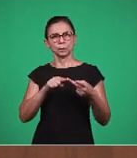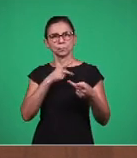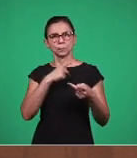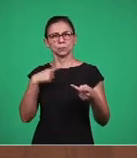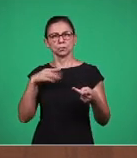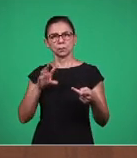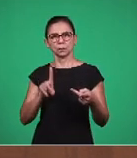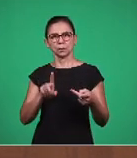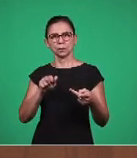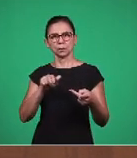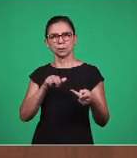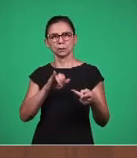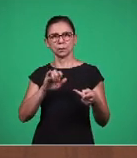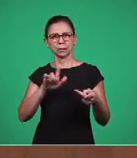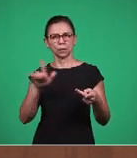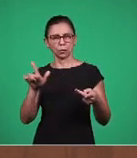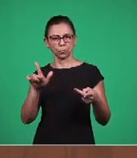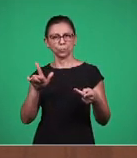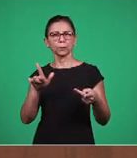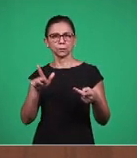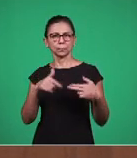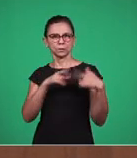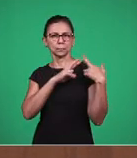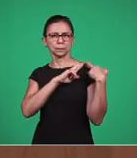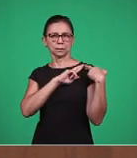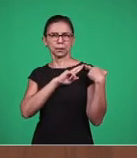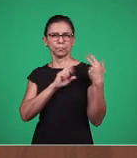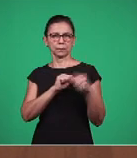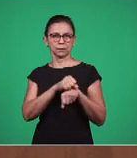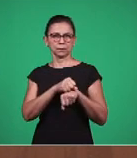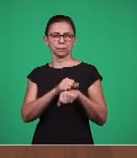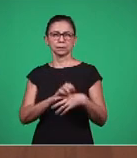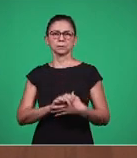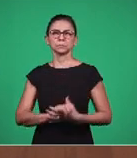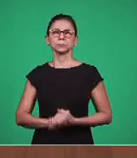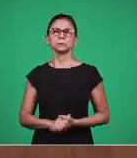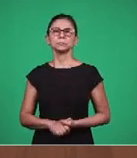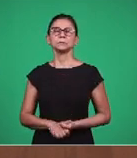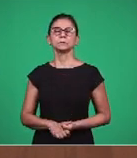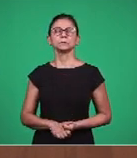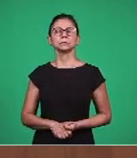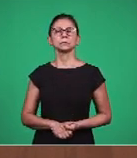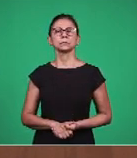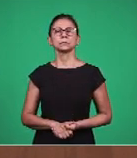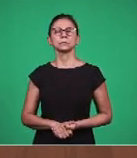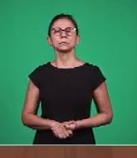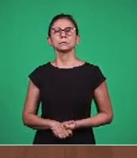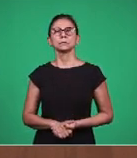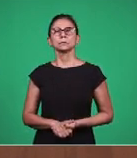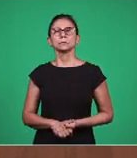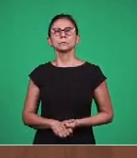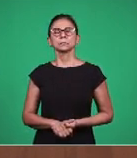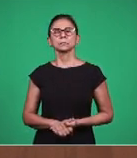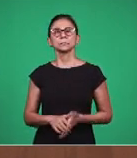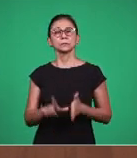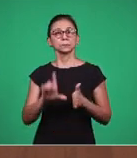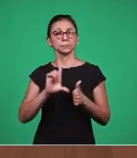missão maravilhosa. E nós queremos dizer,